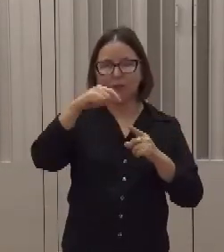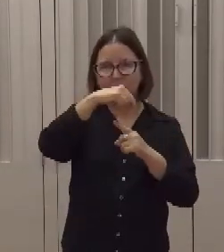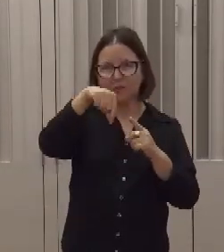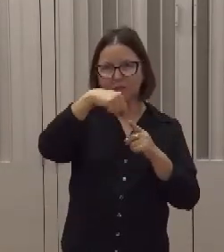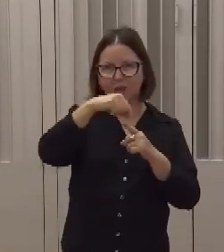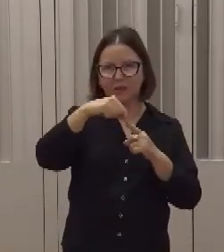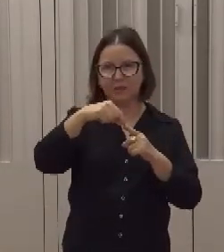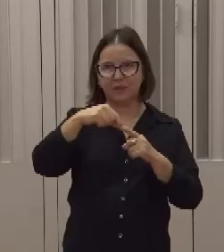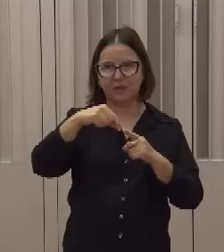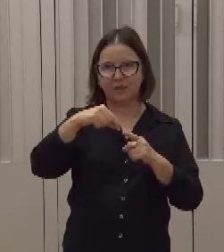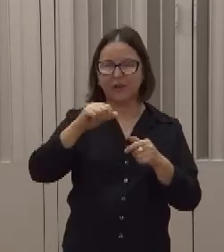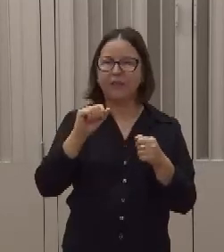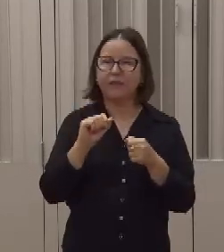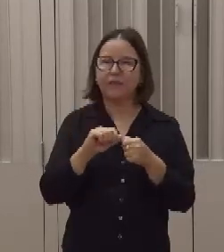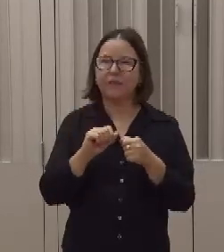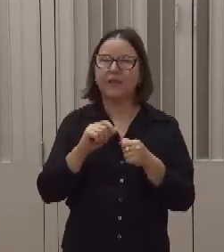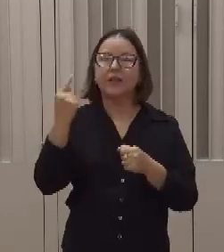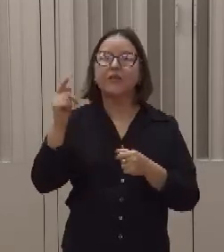nome, seja